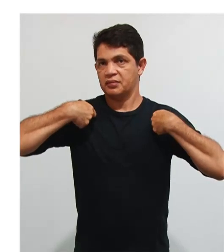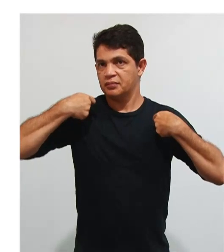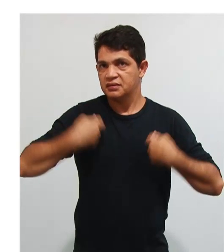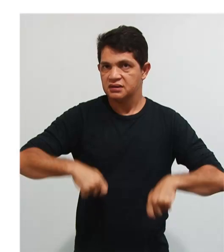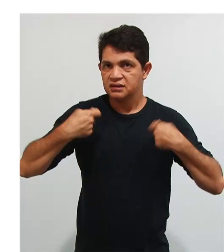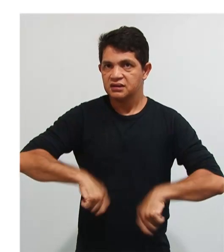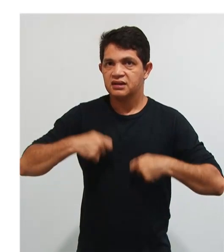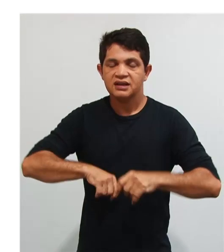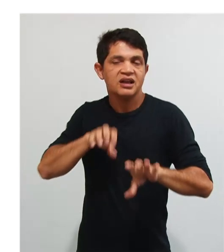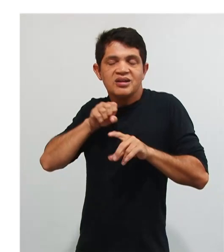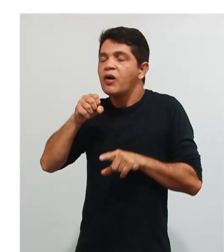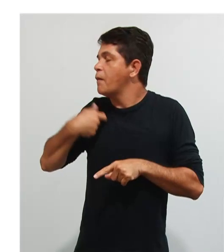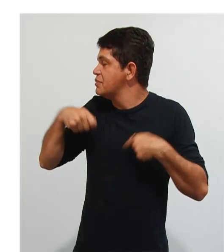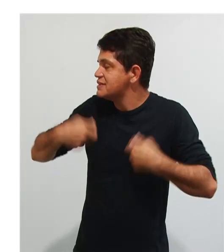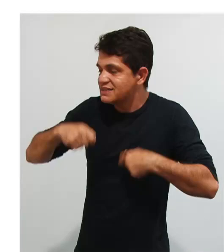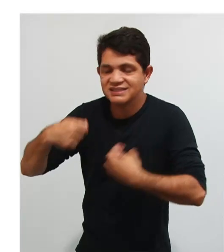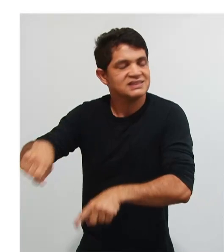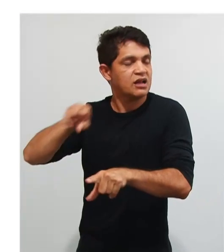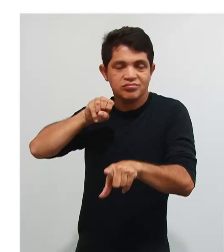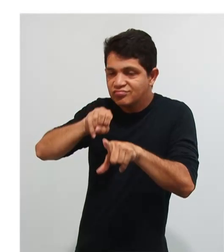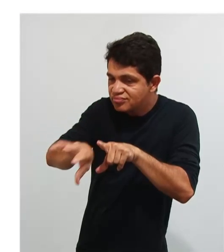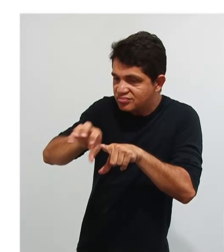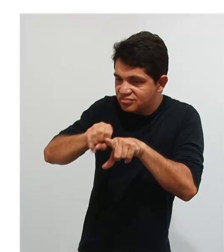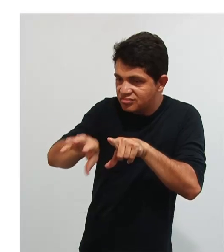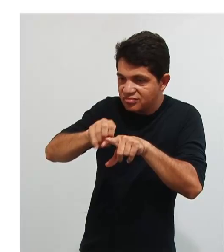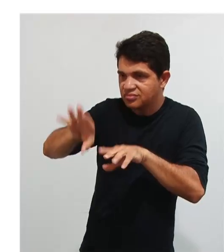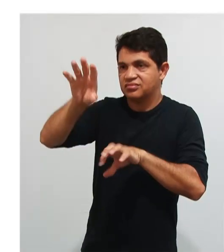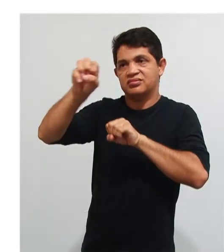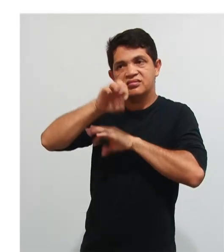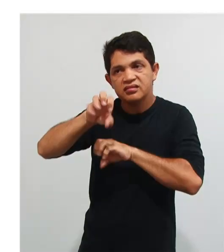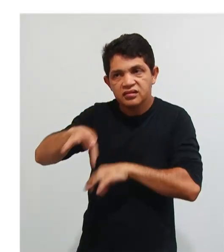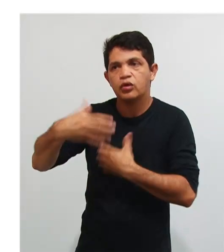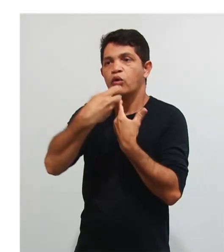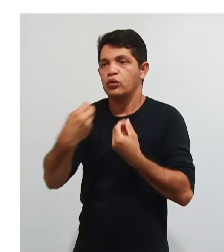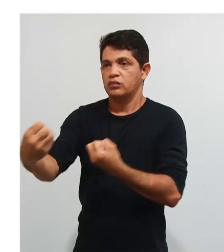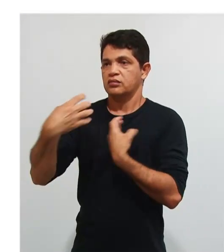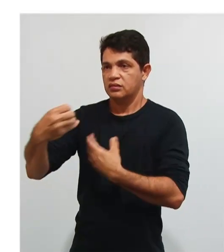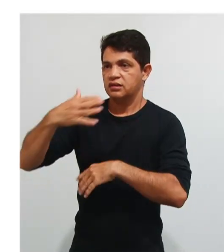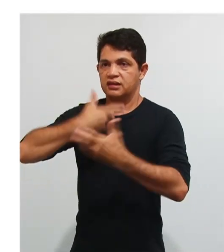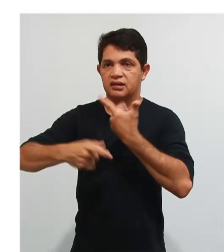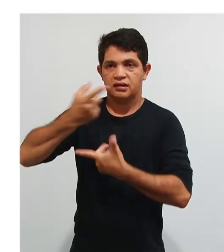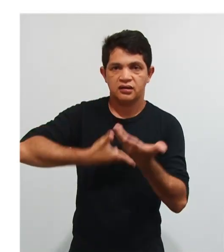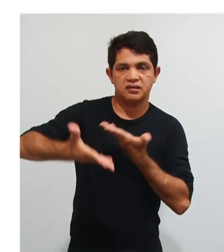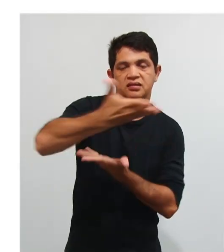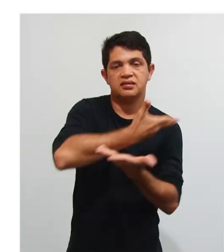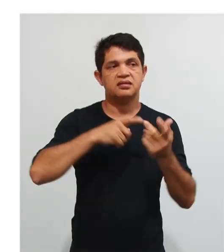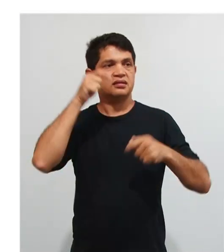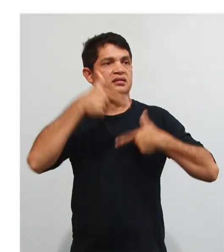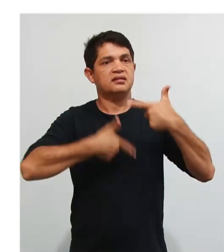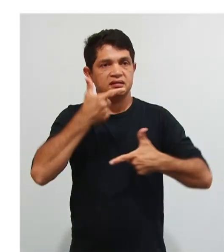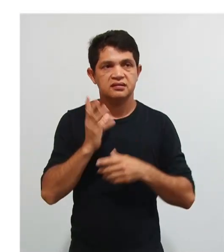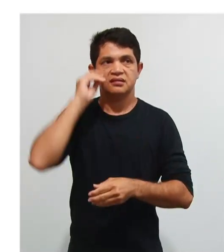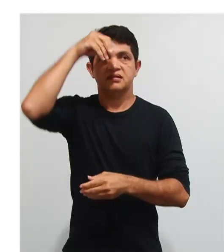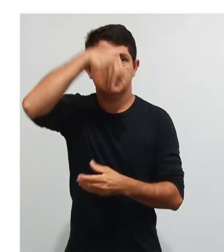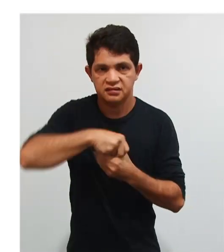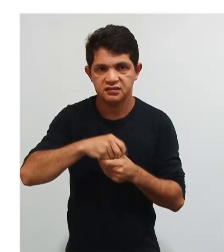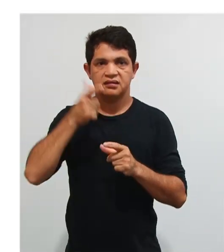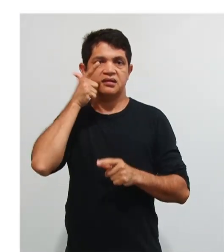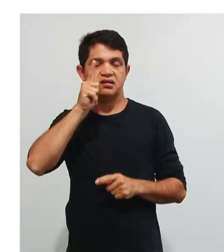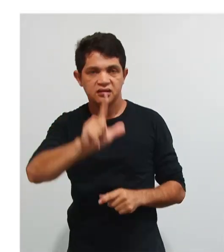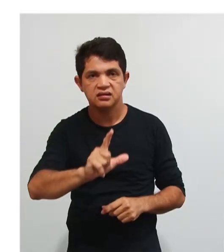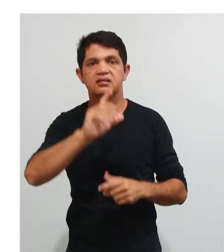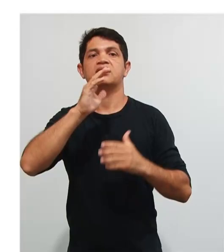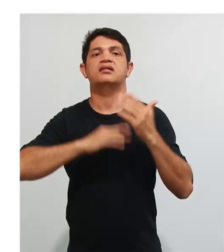ter orientações de esforços dos meus líderes, dos meus colaboradores, para quê? Que essa